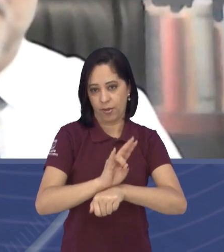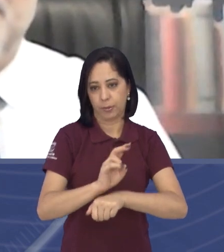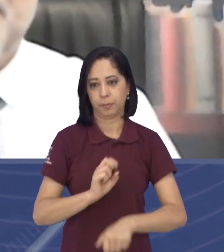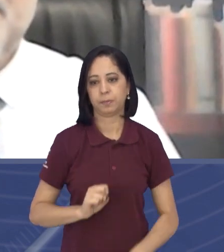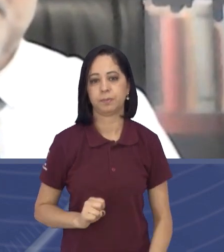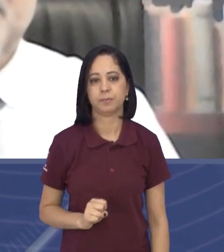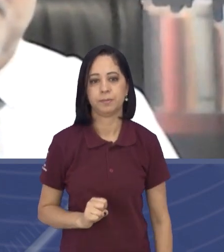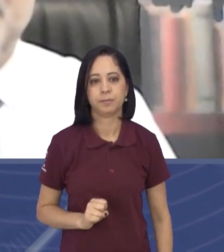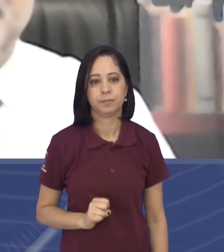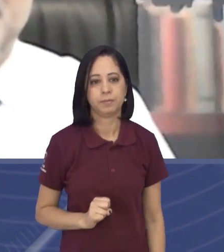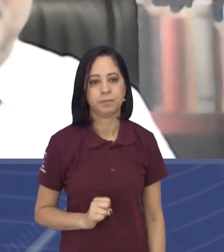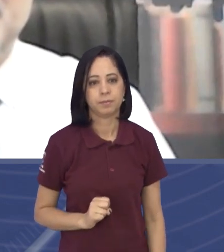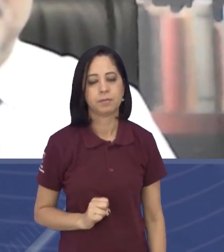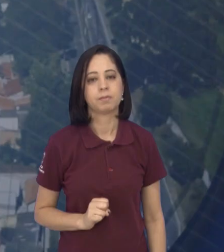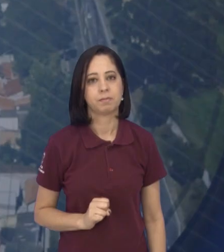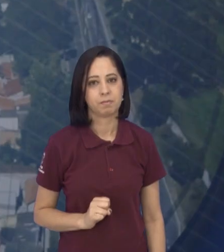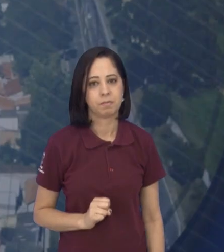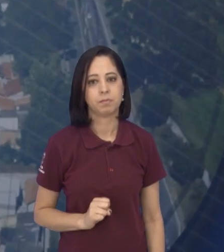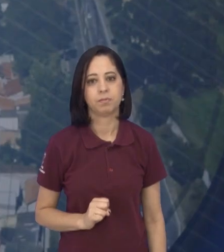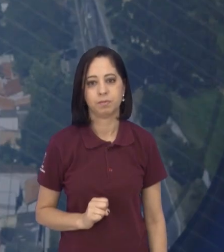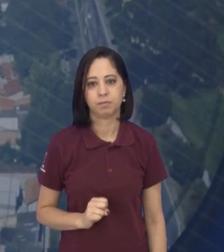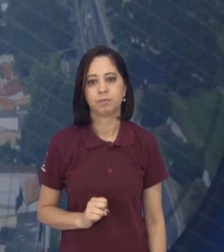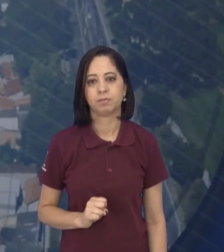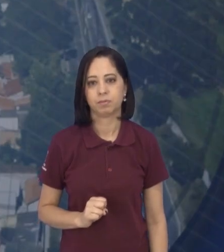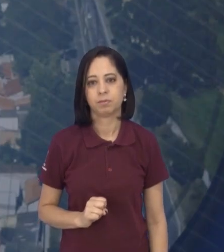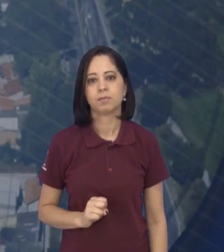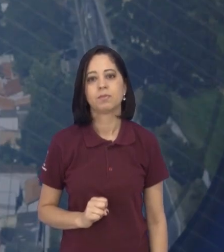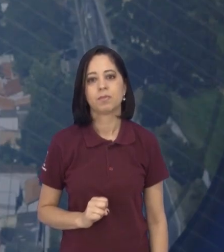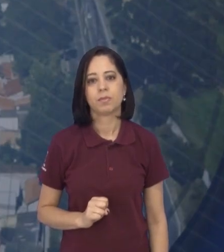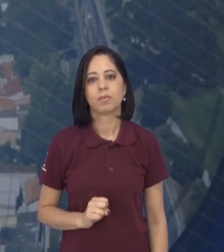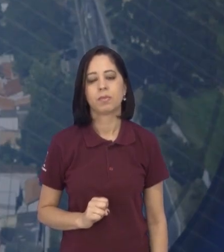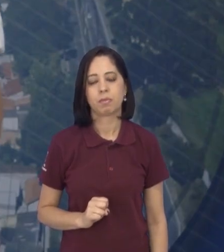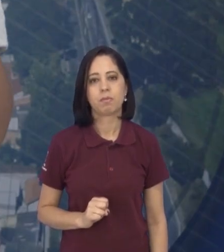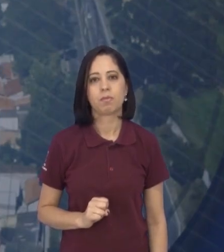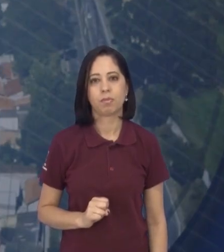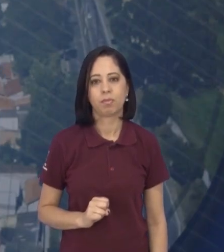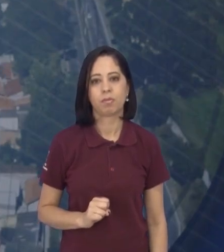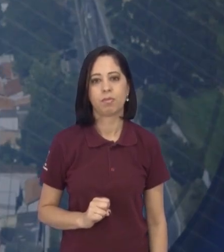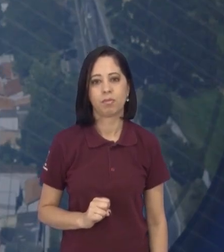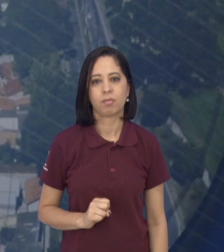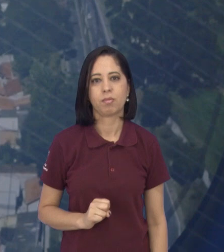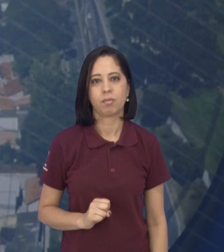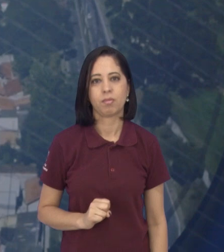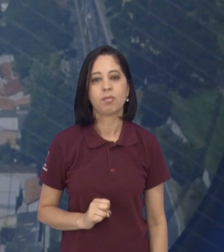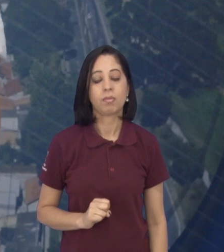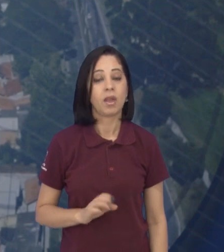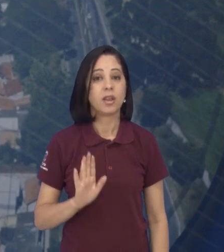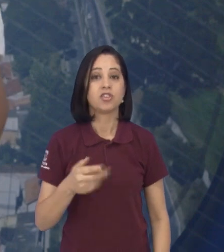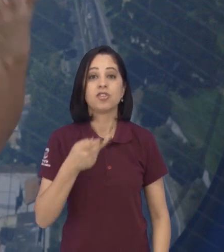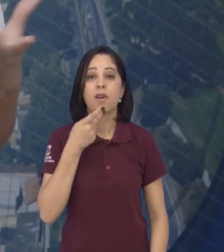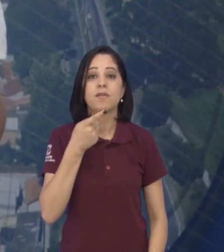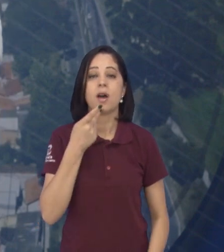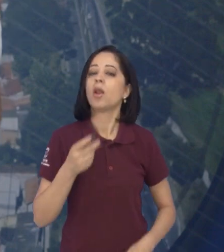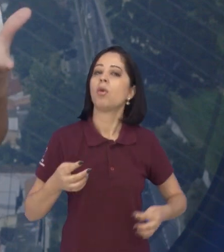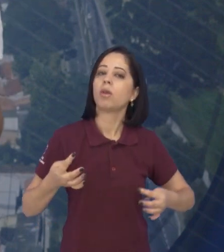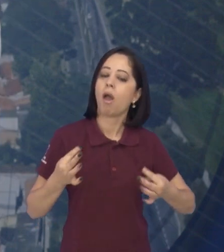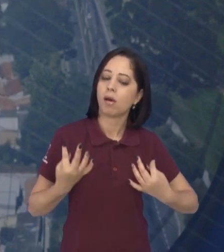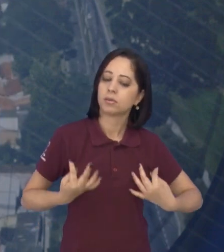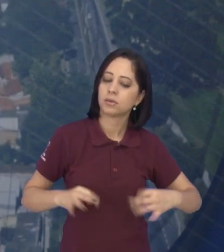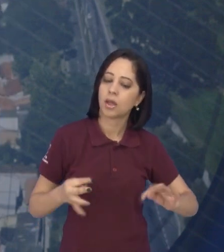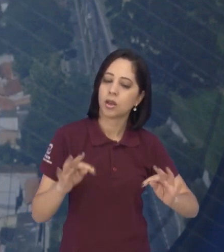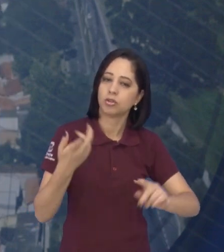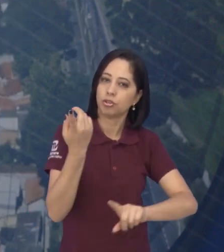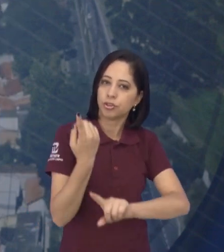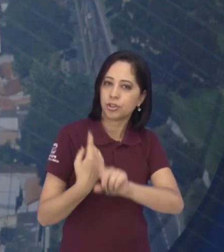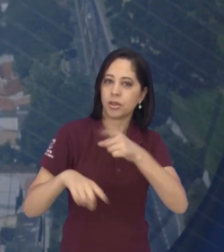hoje. Sim, a gente falava, né, sobre essa evolução da tecnologia que muitas pessoas utilizam para o